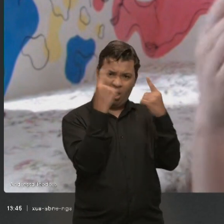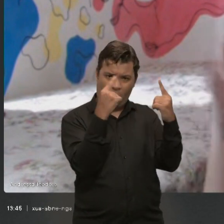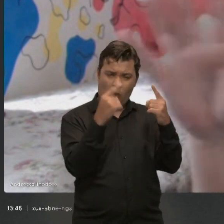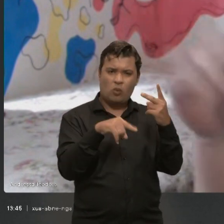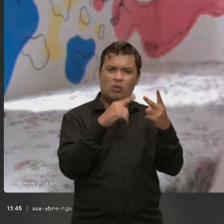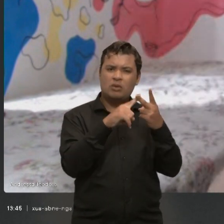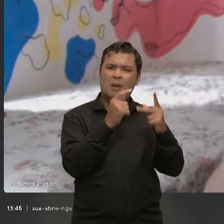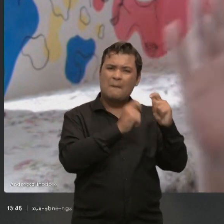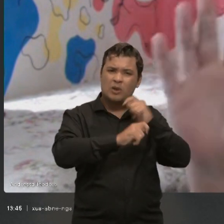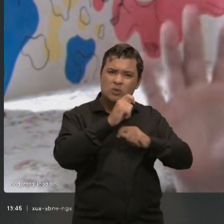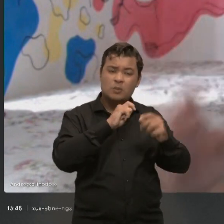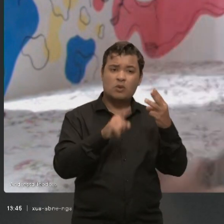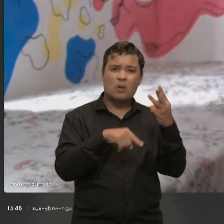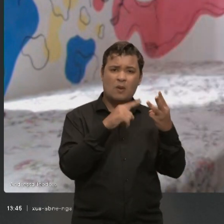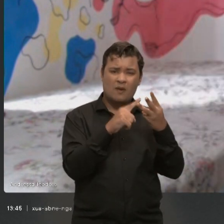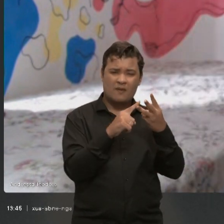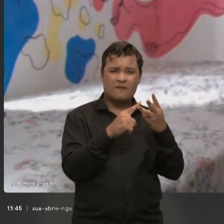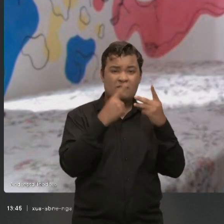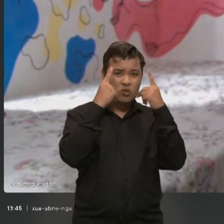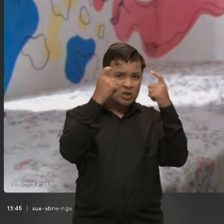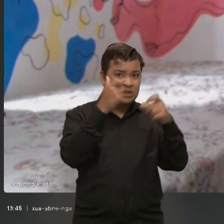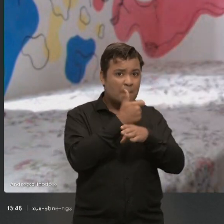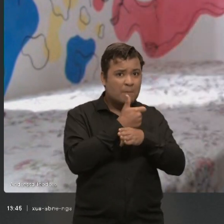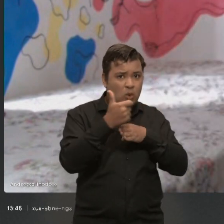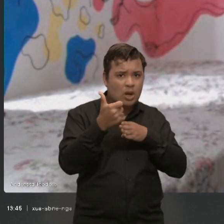moral, enfim, todas as outras violências,